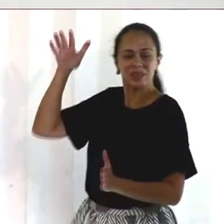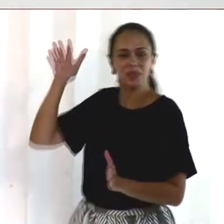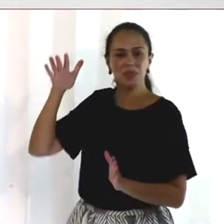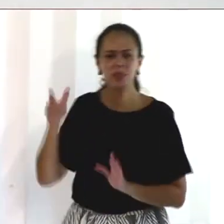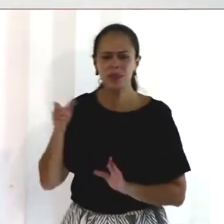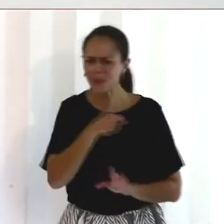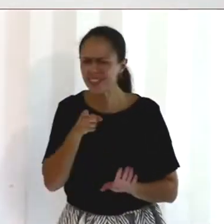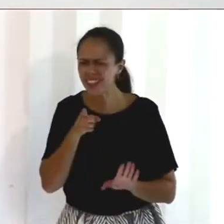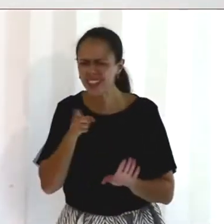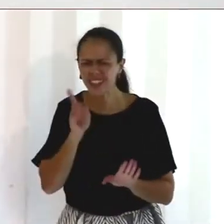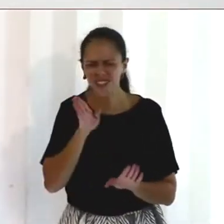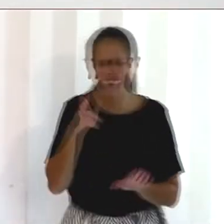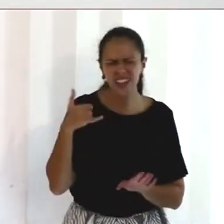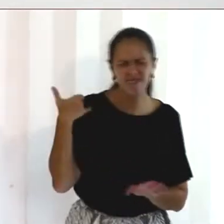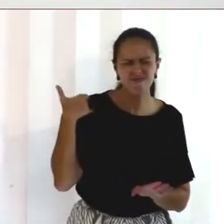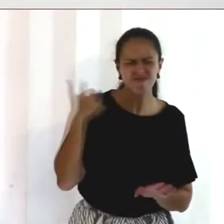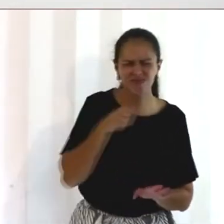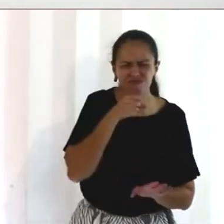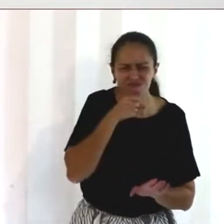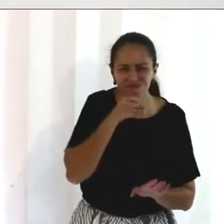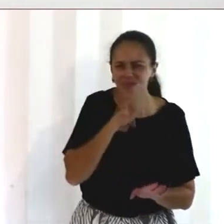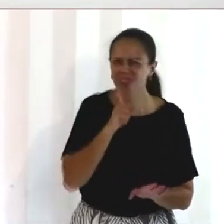talvez conheçam essas canções.